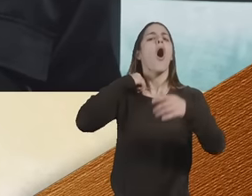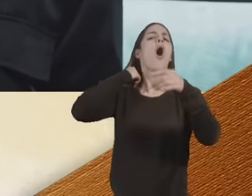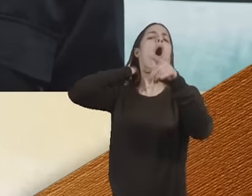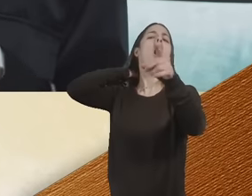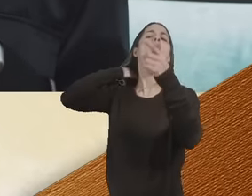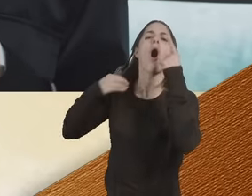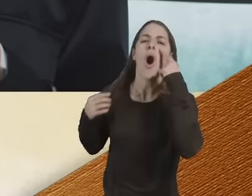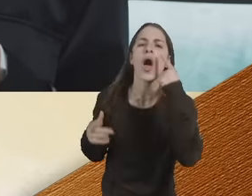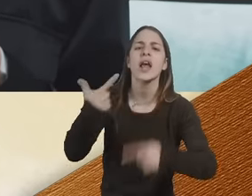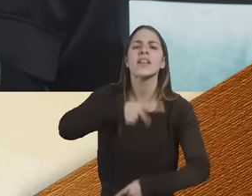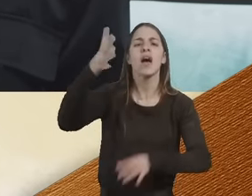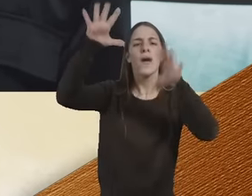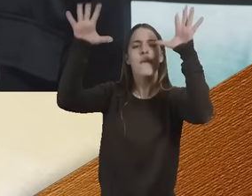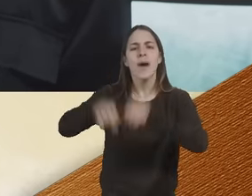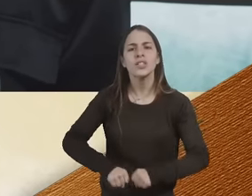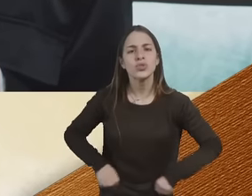televisão foi